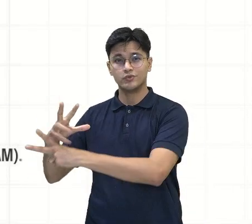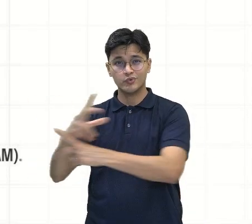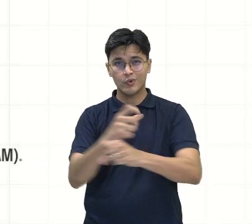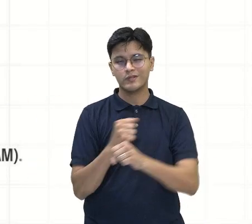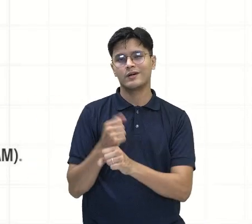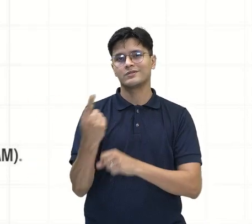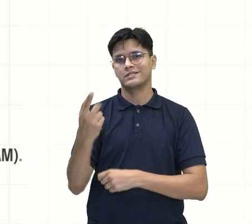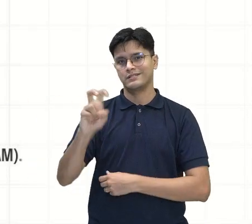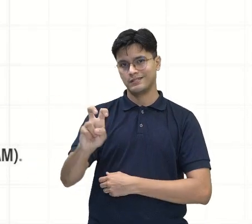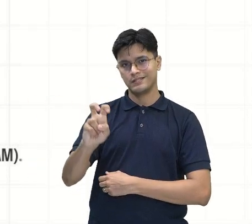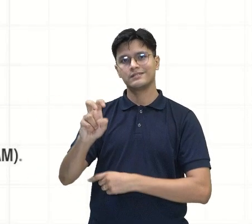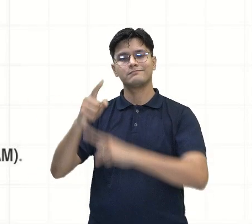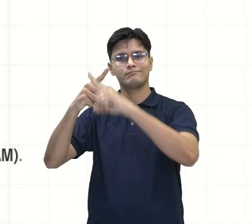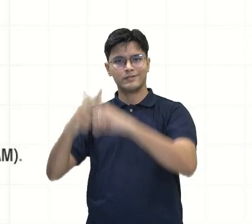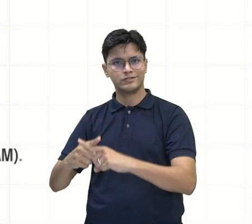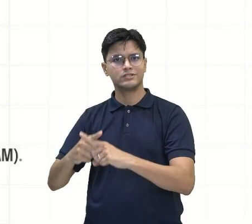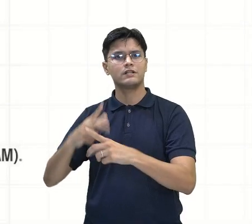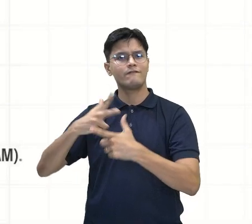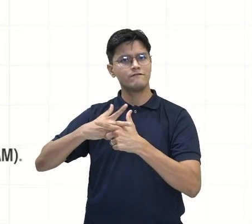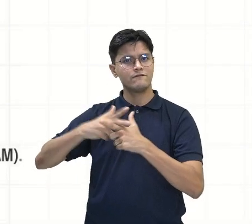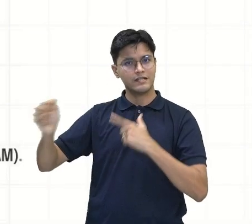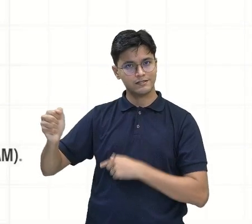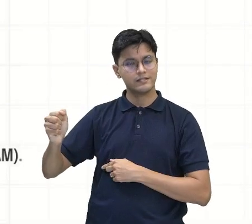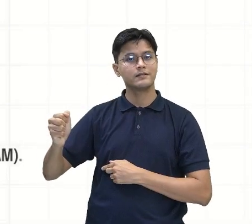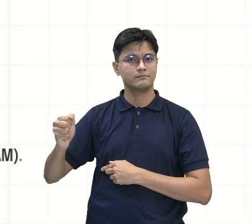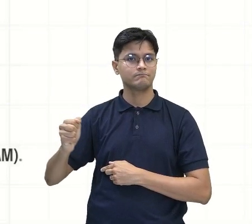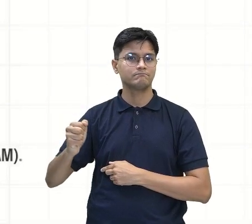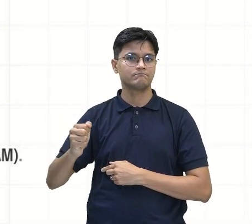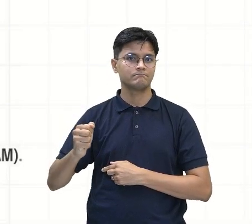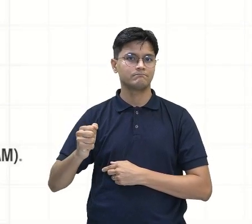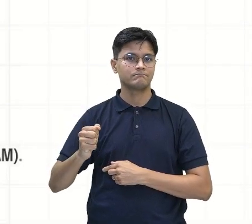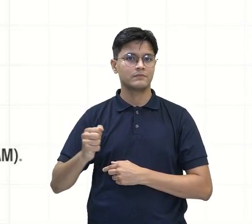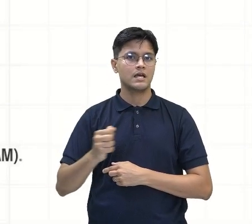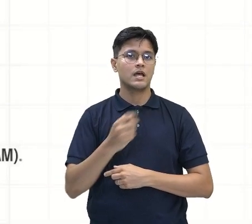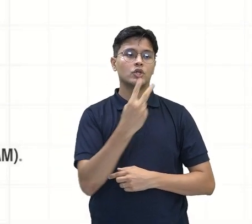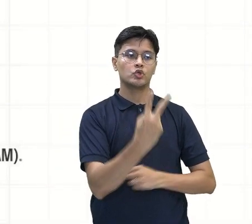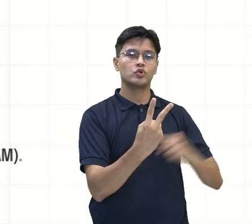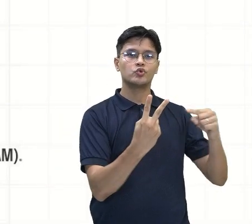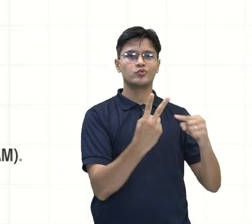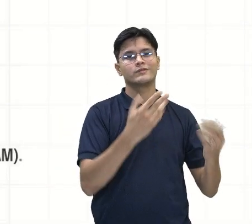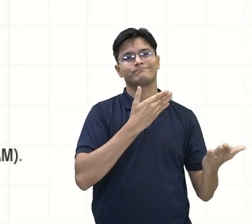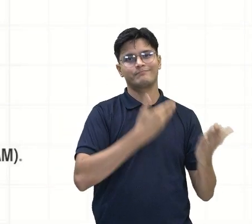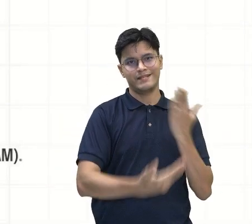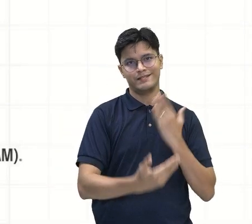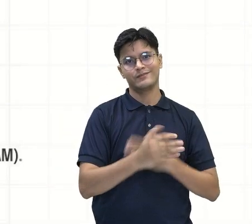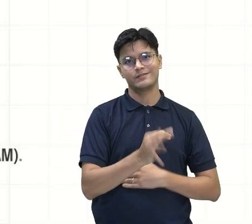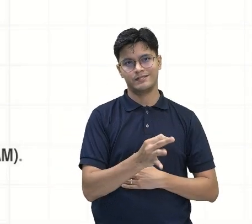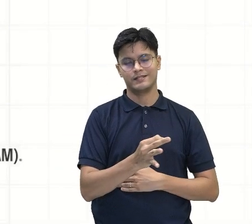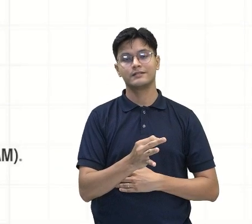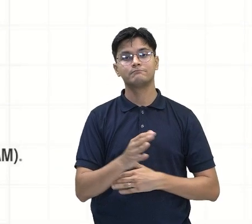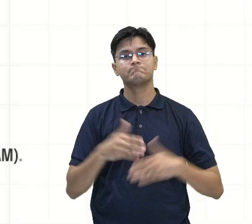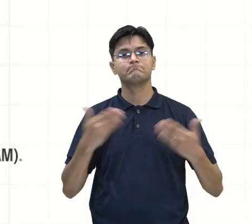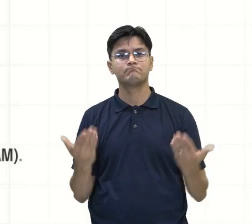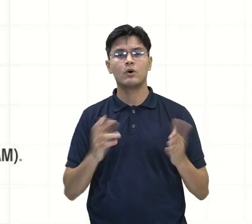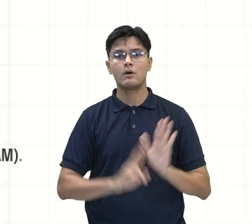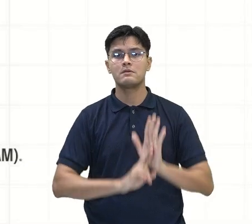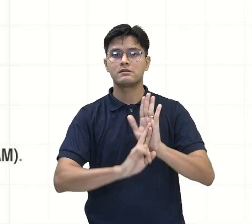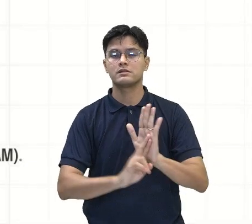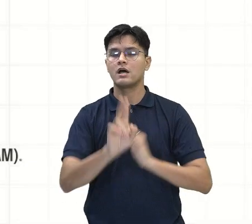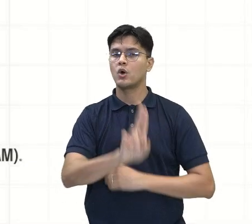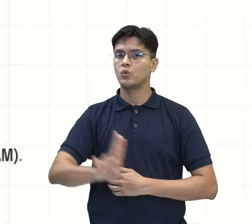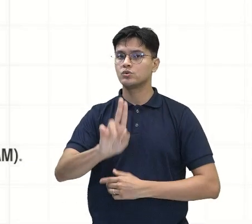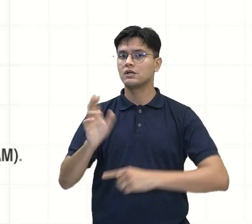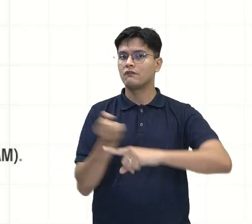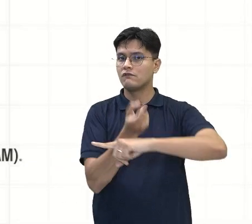a equipe, né, perdeu 2. Então, aqui está a representação da nossa fração, portanto, letra